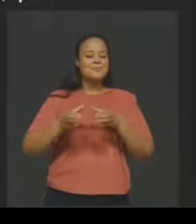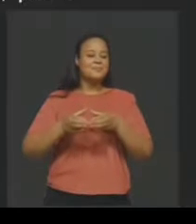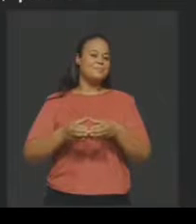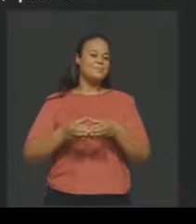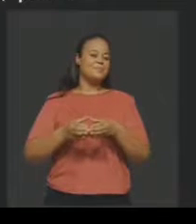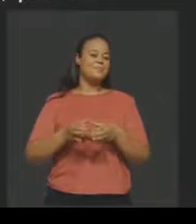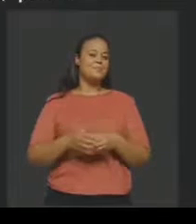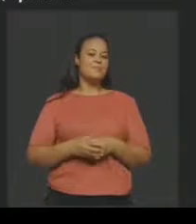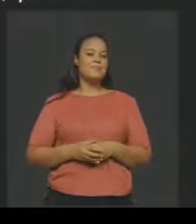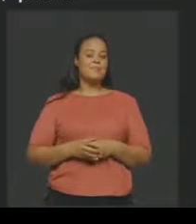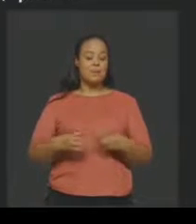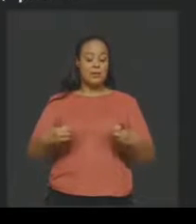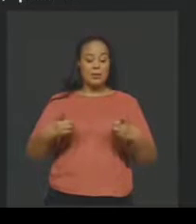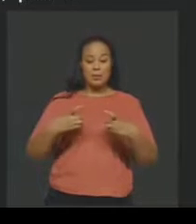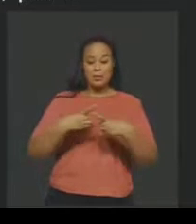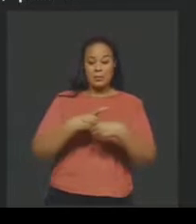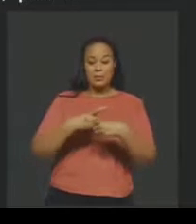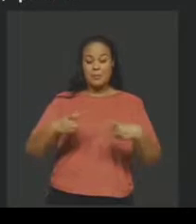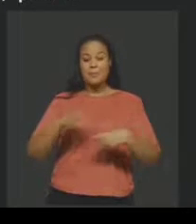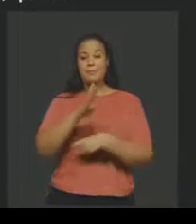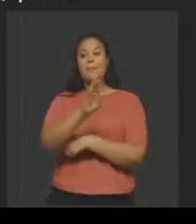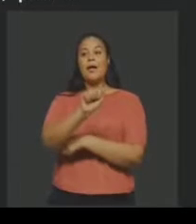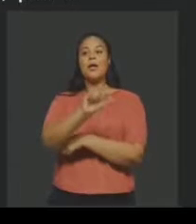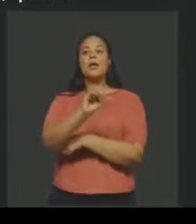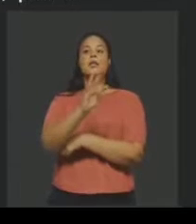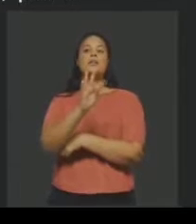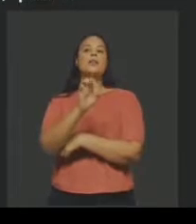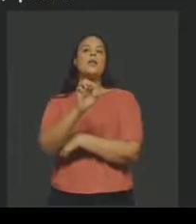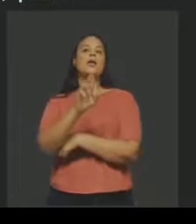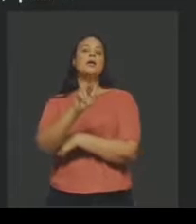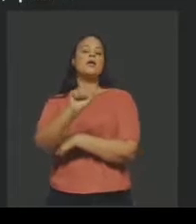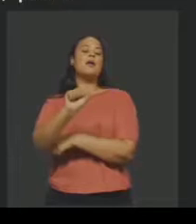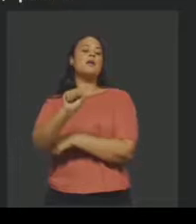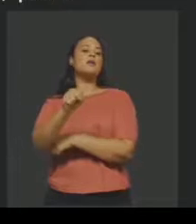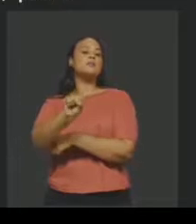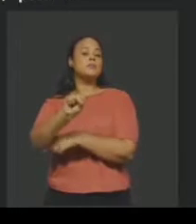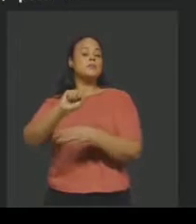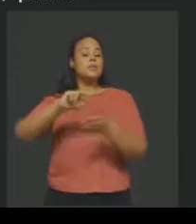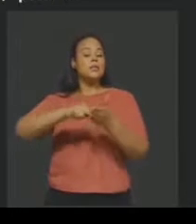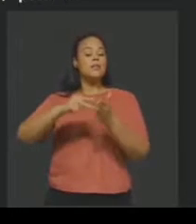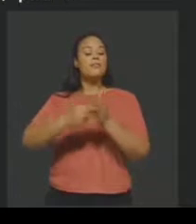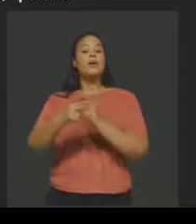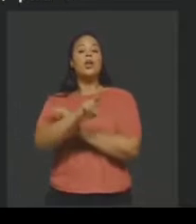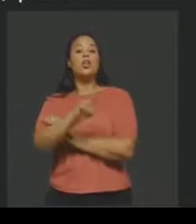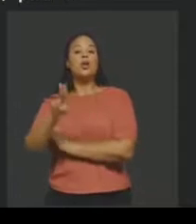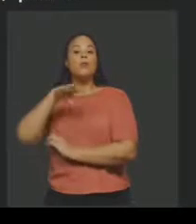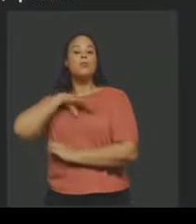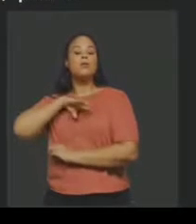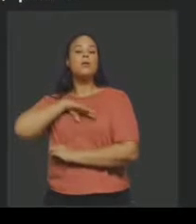bactérias, o nome vem do grego, bactéria, que significa bastão. Nós vamos ver que existem bactérias em forma